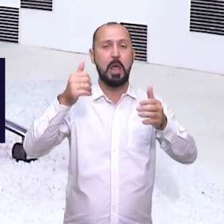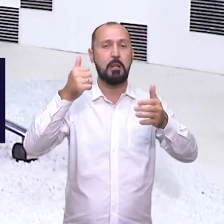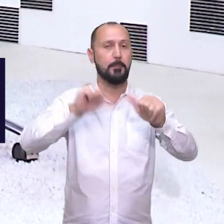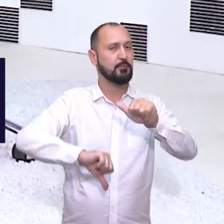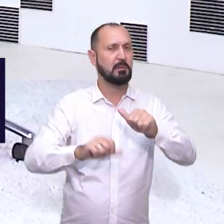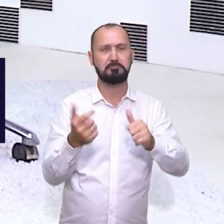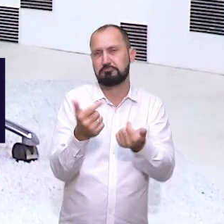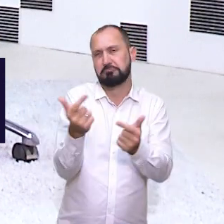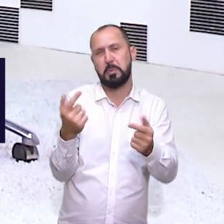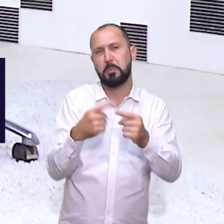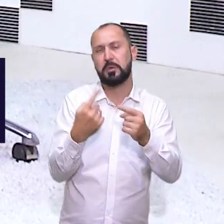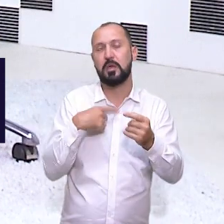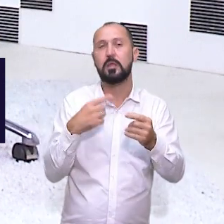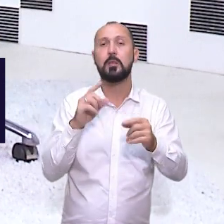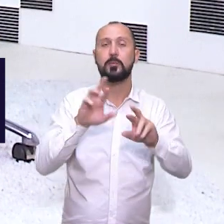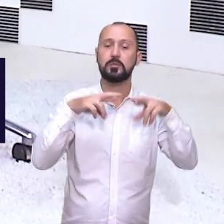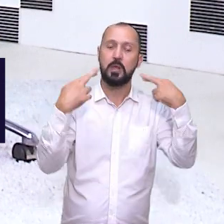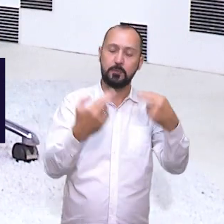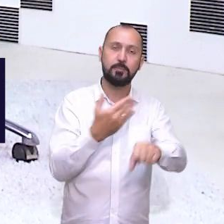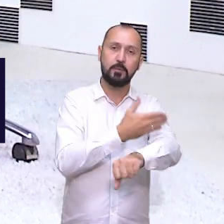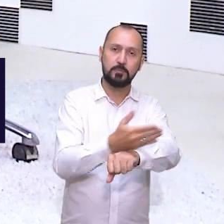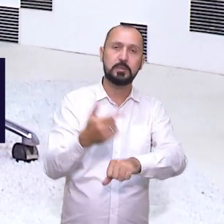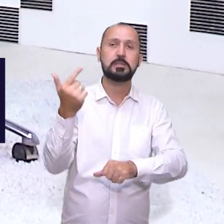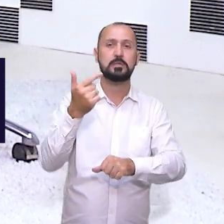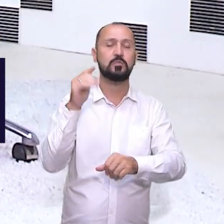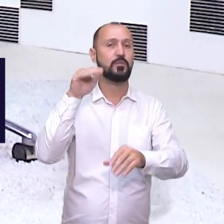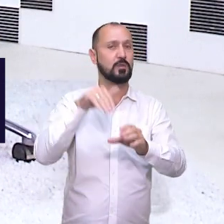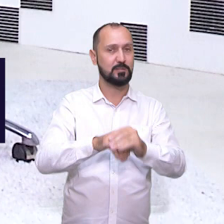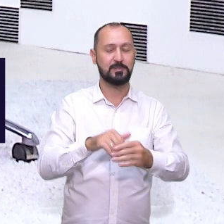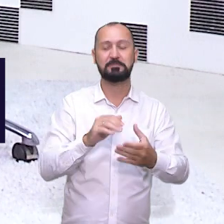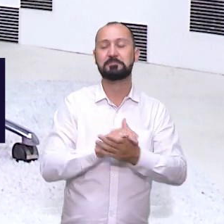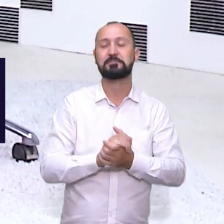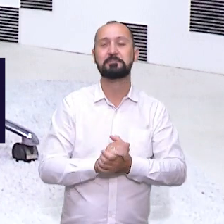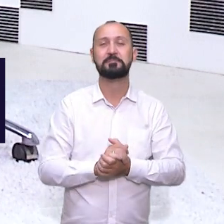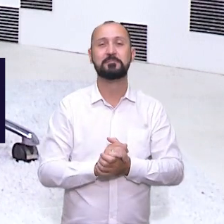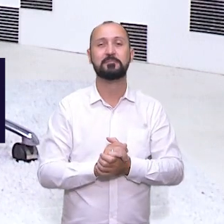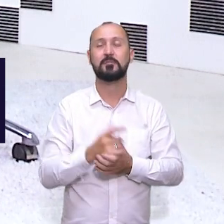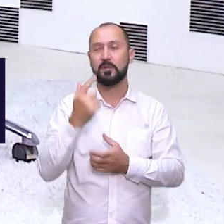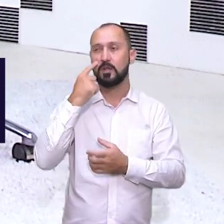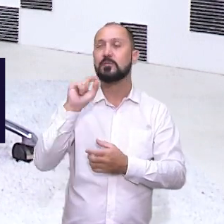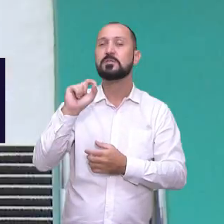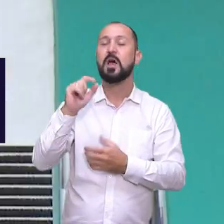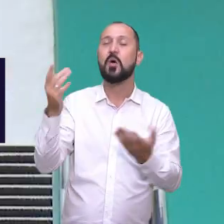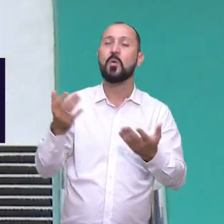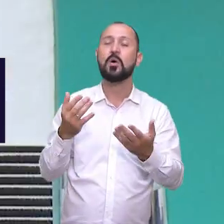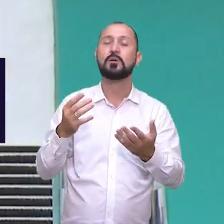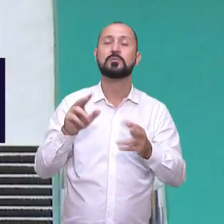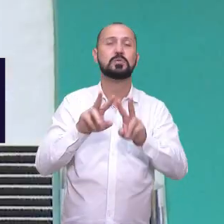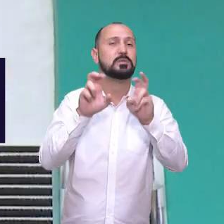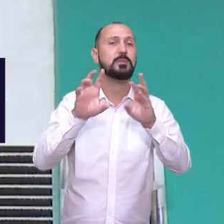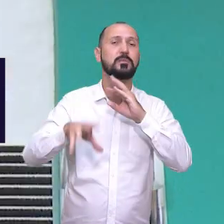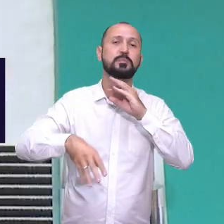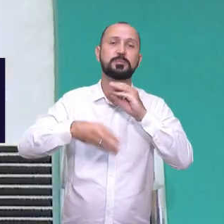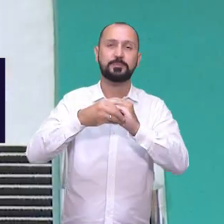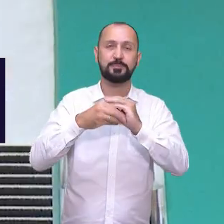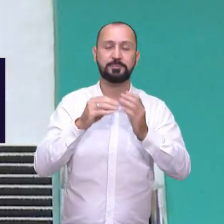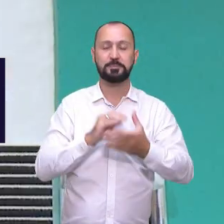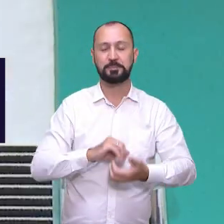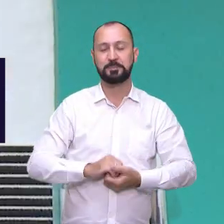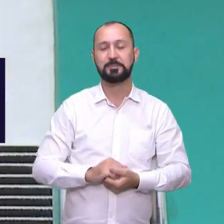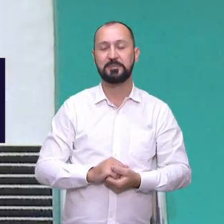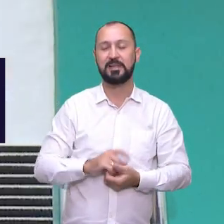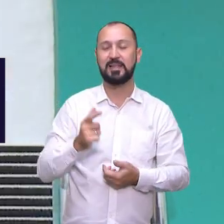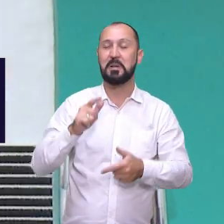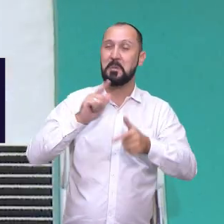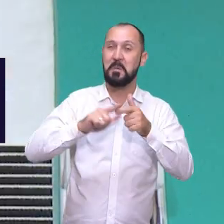ser, no meu entendimento, e depois vai ser discutido em plenário, com certeza, em segunda votação. Queria que o senhor fizesse as suas considerações finais